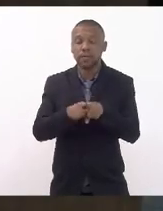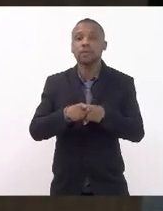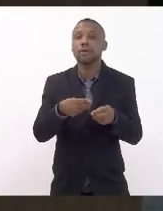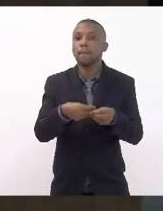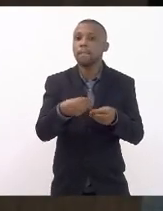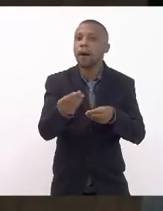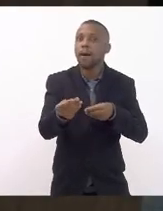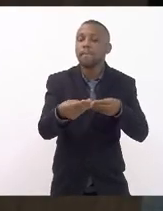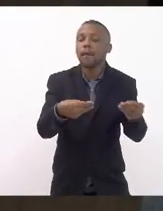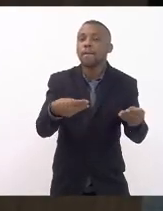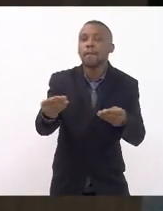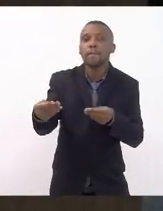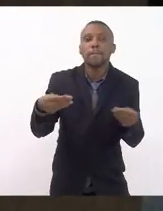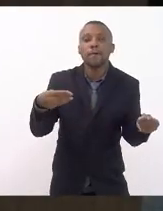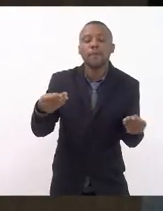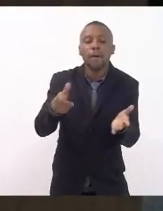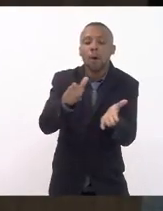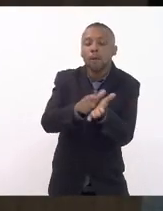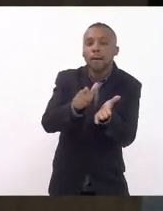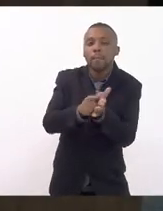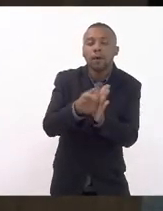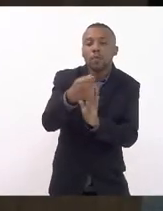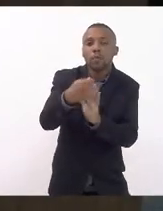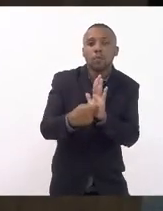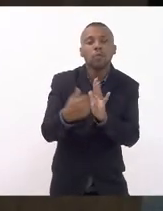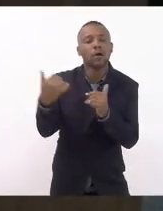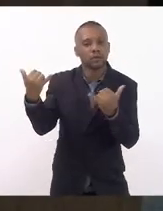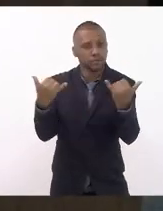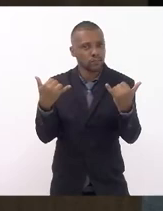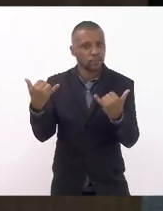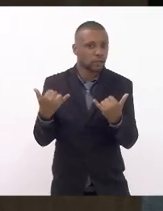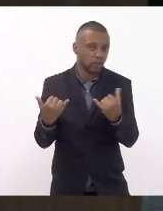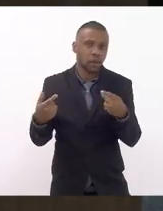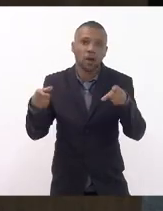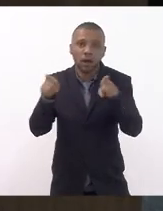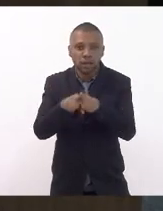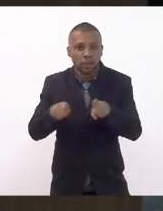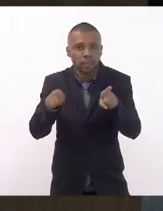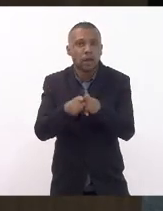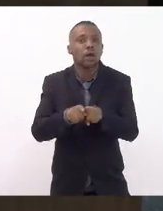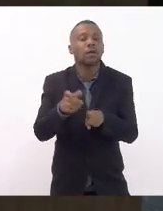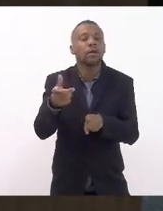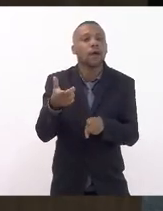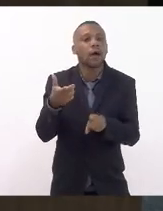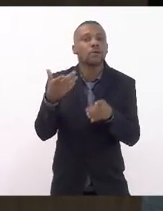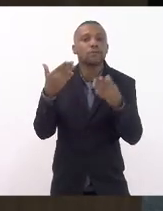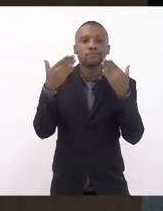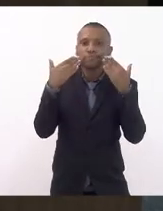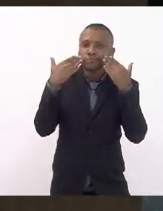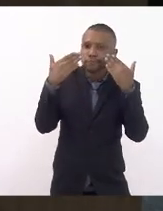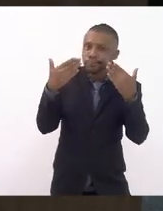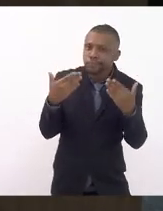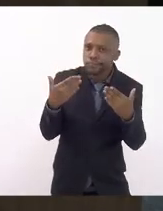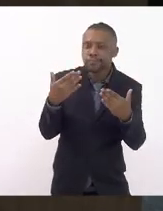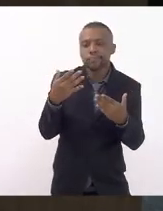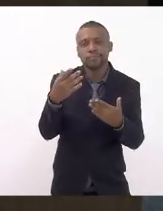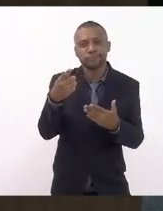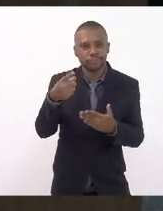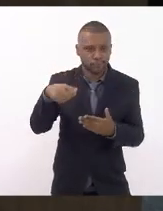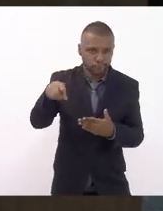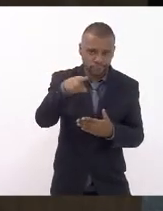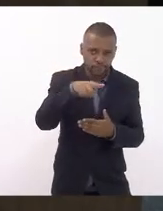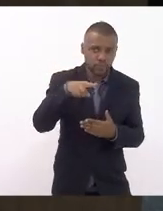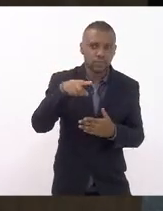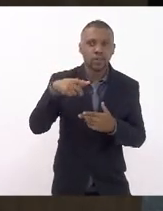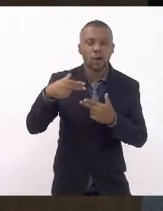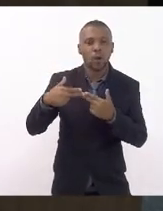uns folhetos informativos. E eu vou subir aí, presidente, para colocar em Vossa Excelência o